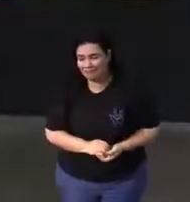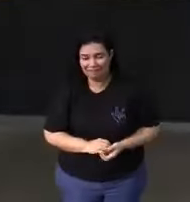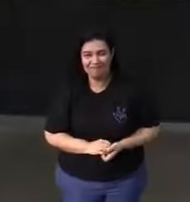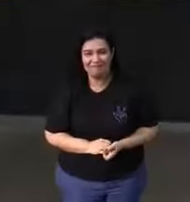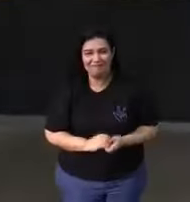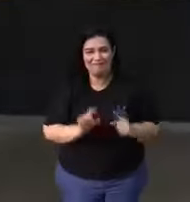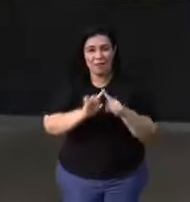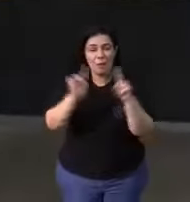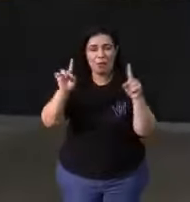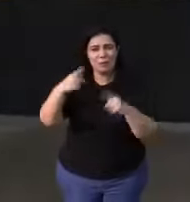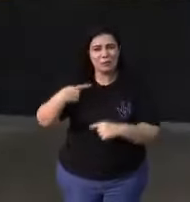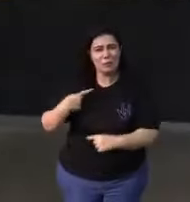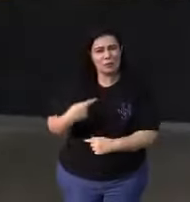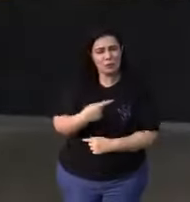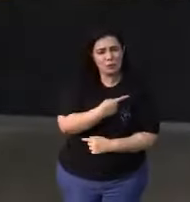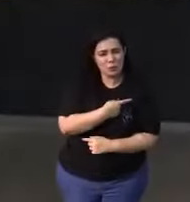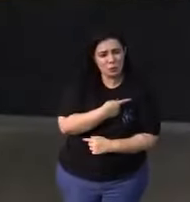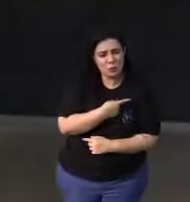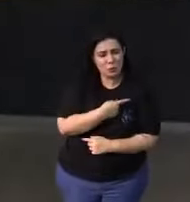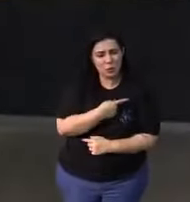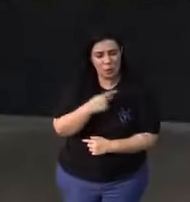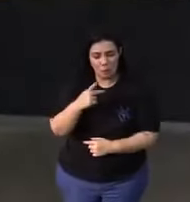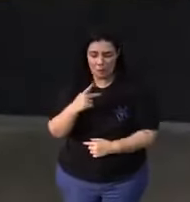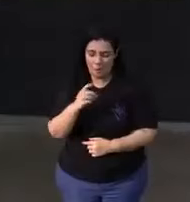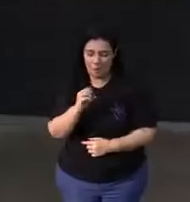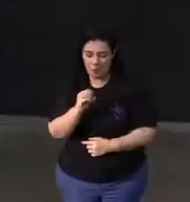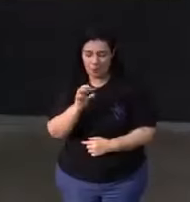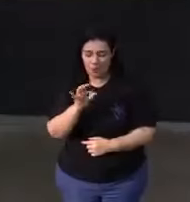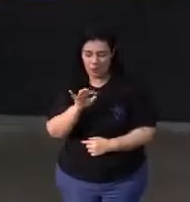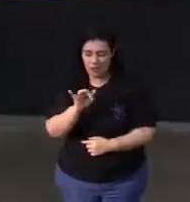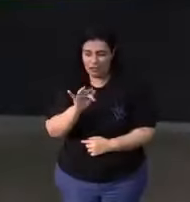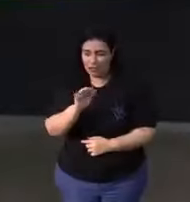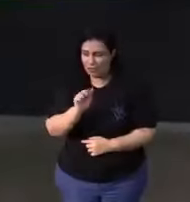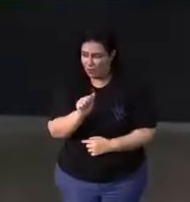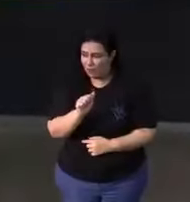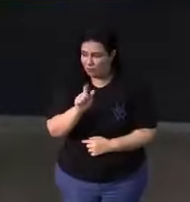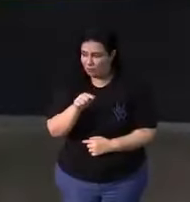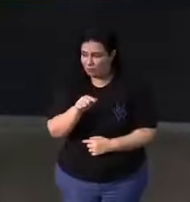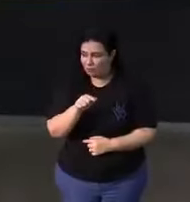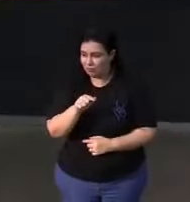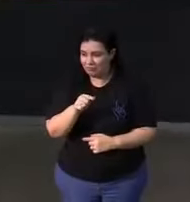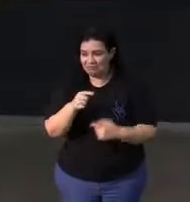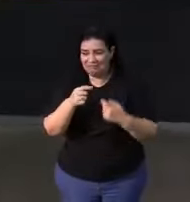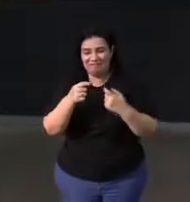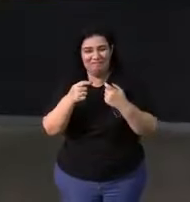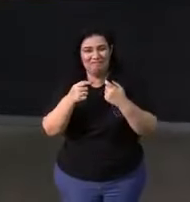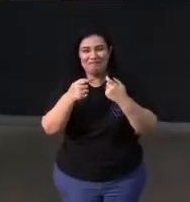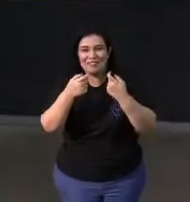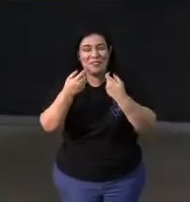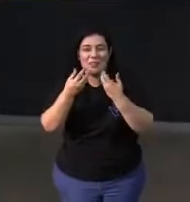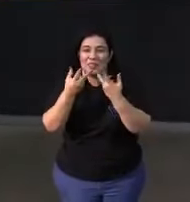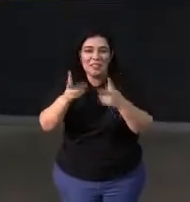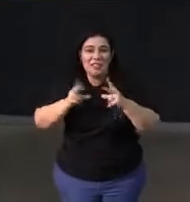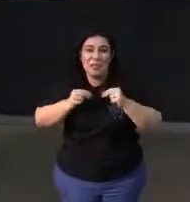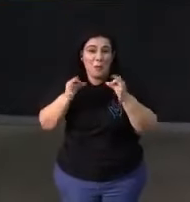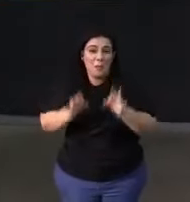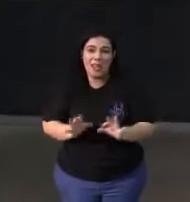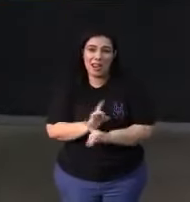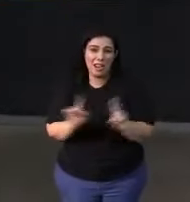Mas pastor, Potifar não merece. Sim, mas ele te pediu para fazer algo, faça o seu